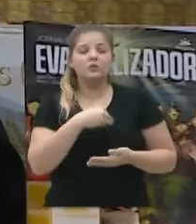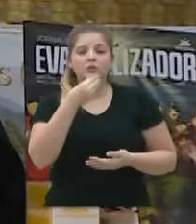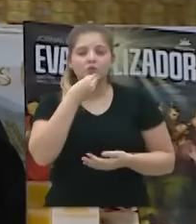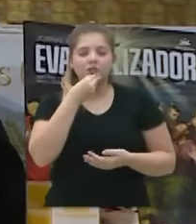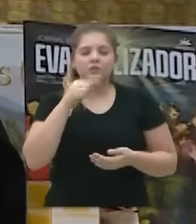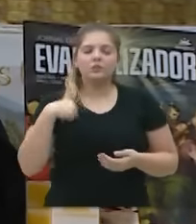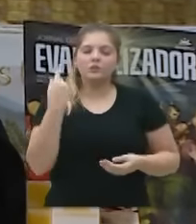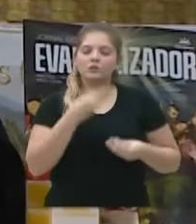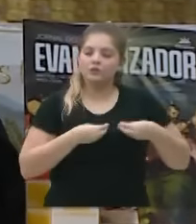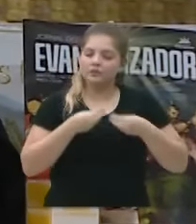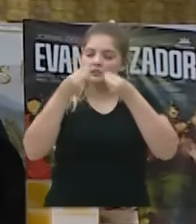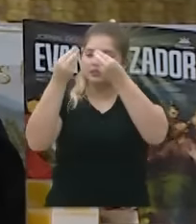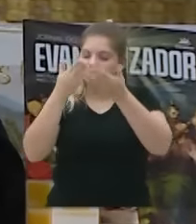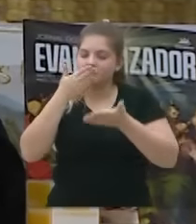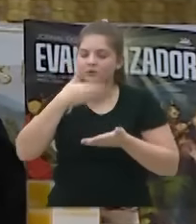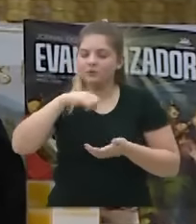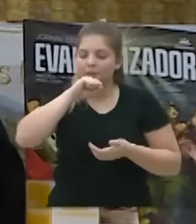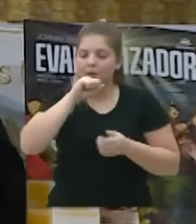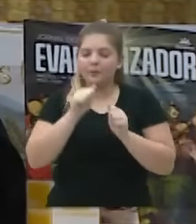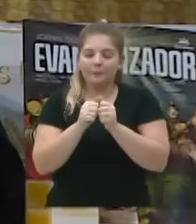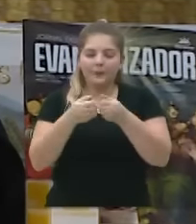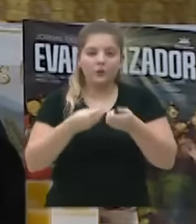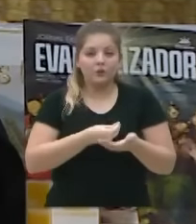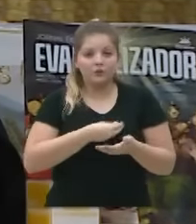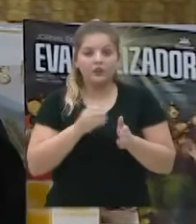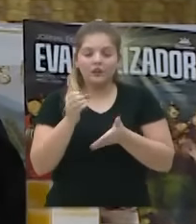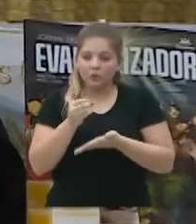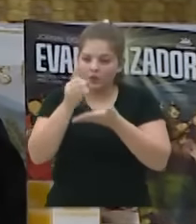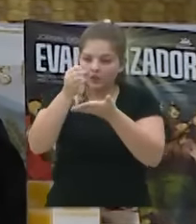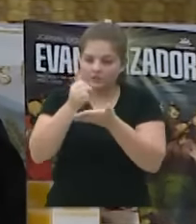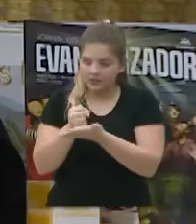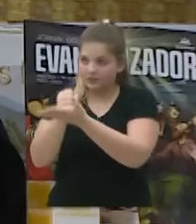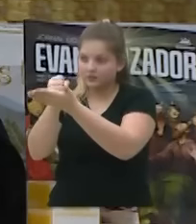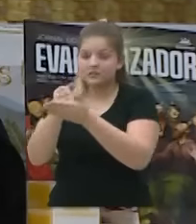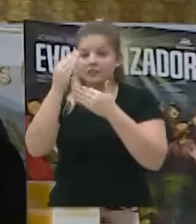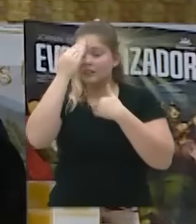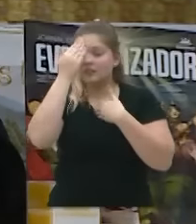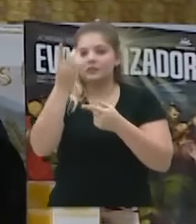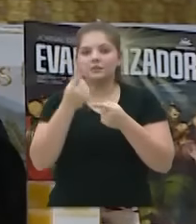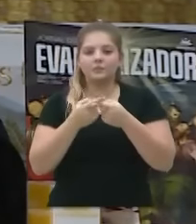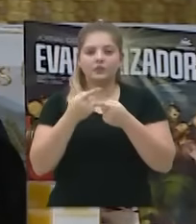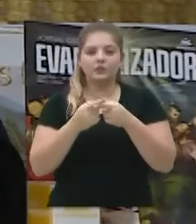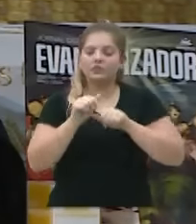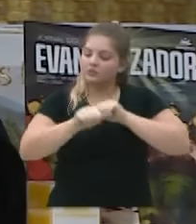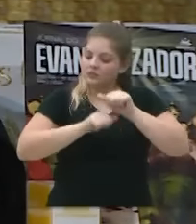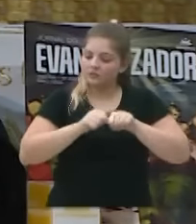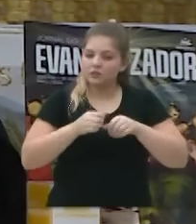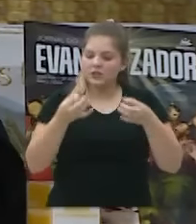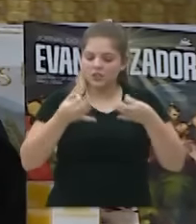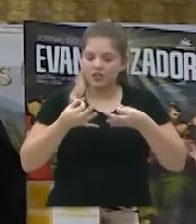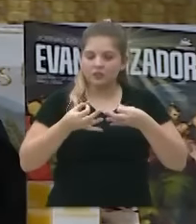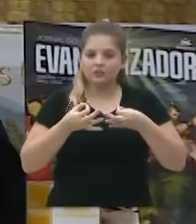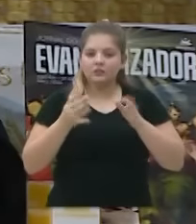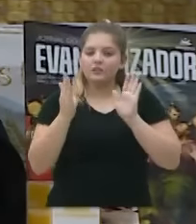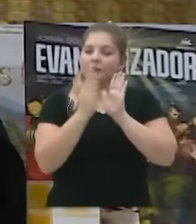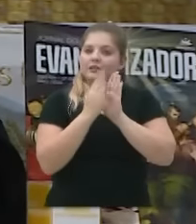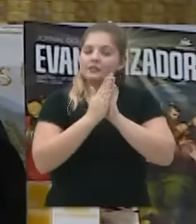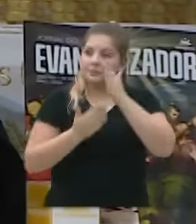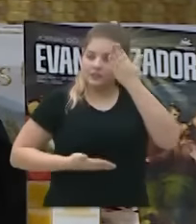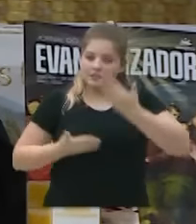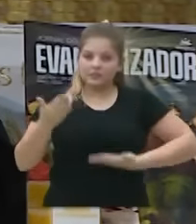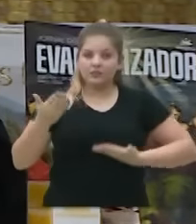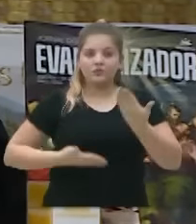vos oferecemos, ó Pai, o pão da vida, o cálice da salvação, e vos agradecemos porque nos tornastes dignos de estar aqui na